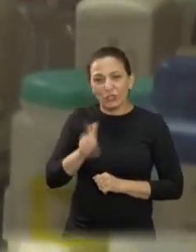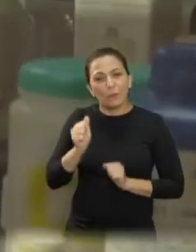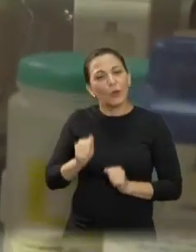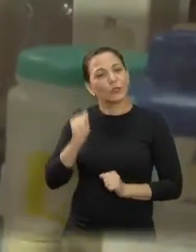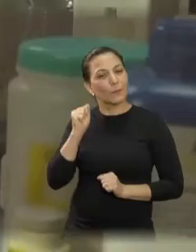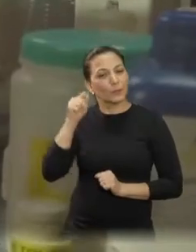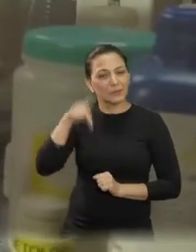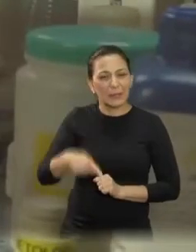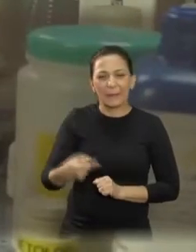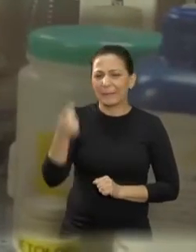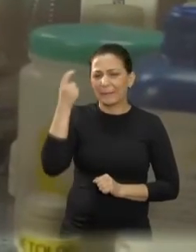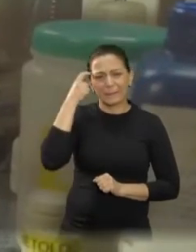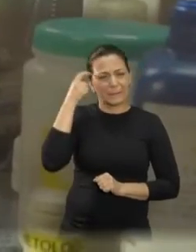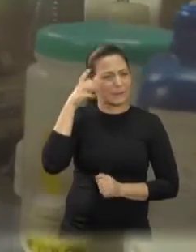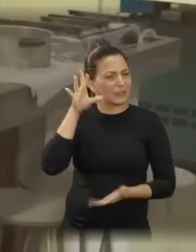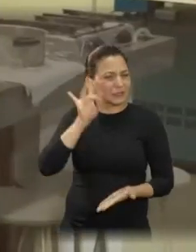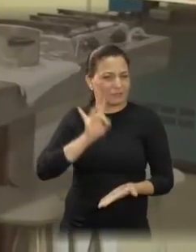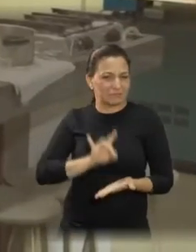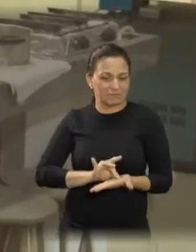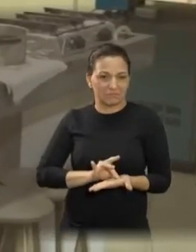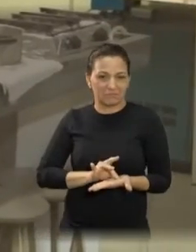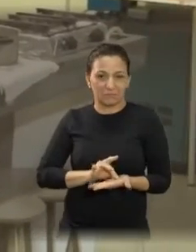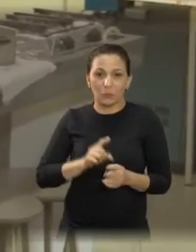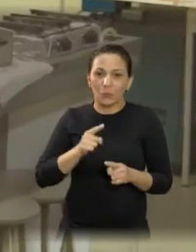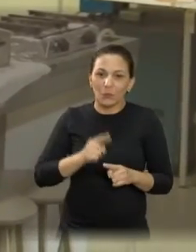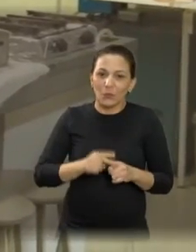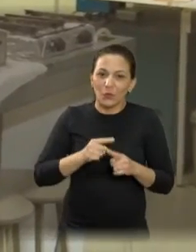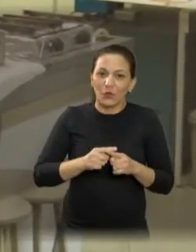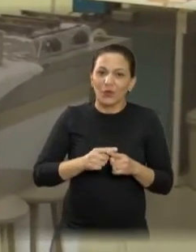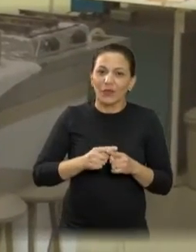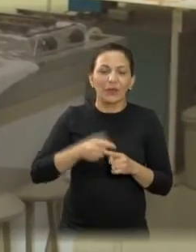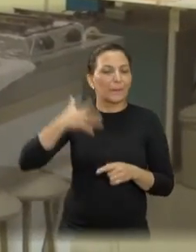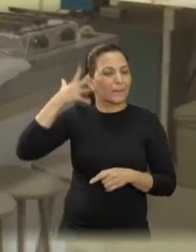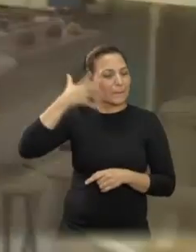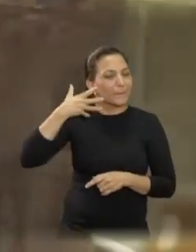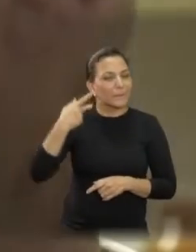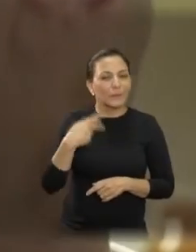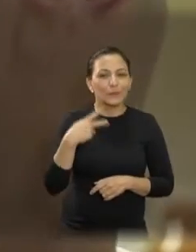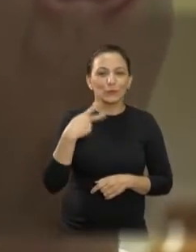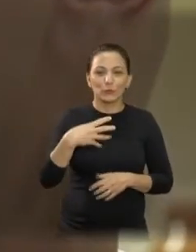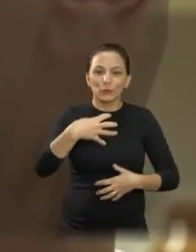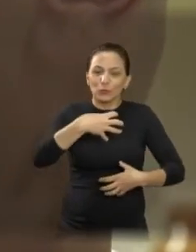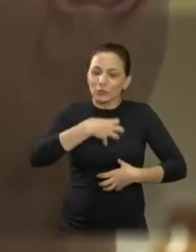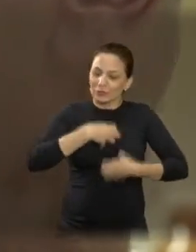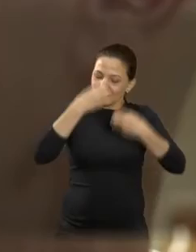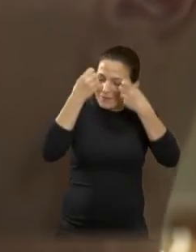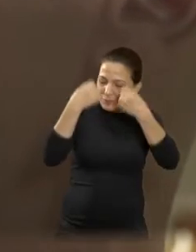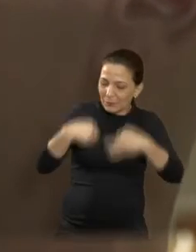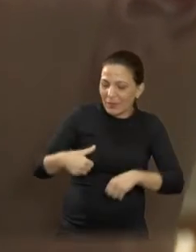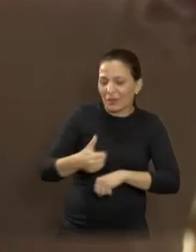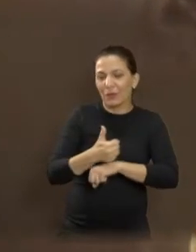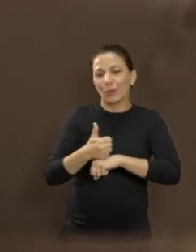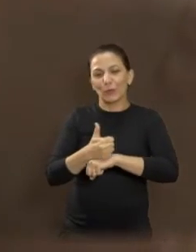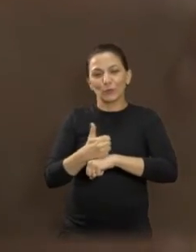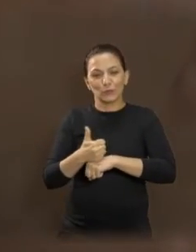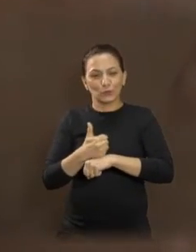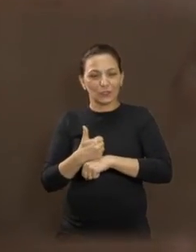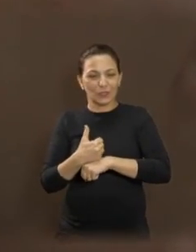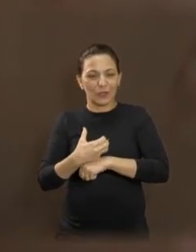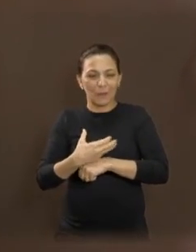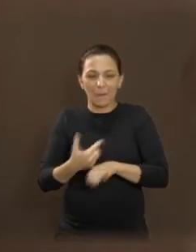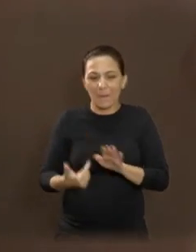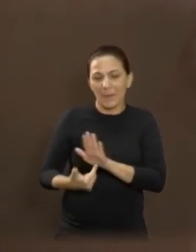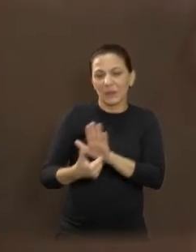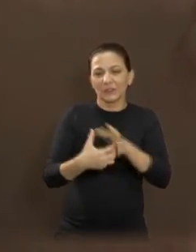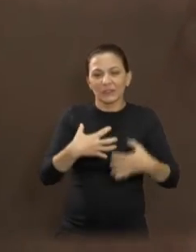mas nem pensa nisso por enquanto. E em suas palavras, na maneira como fala da profissão, demonstra o sentimento